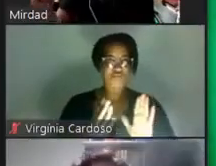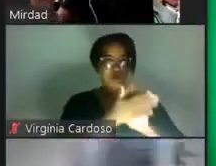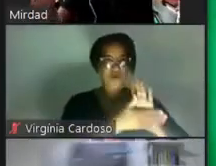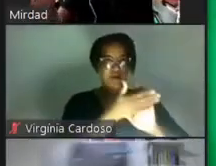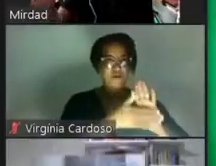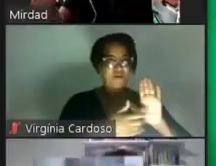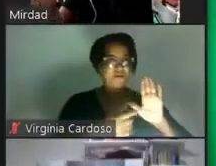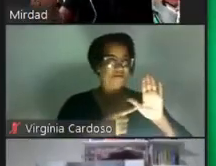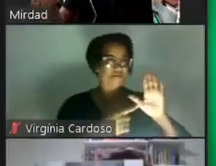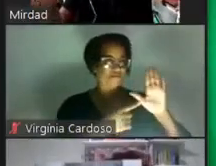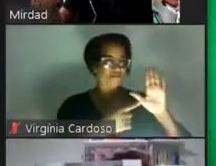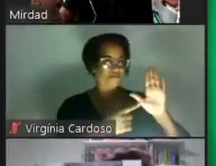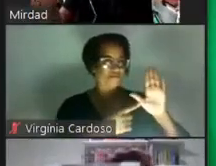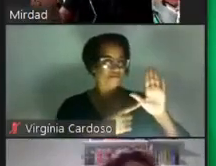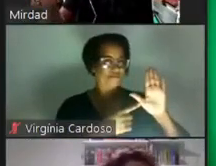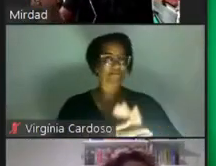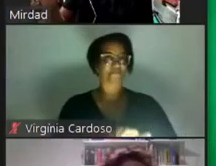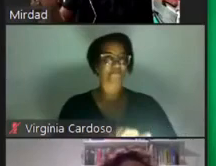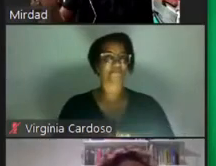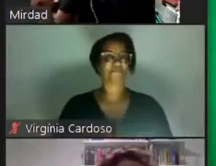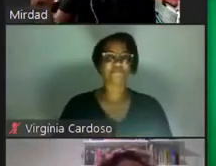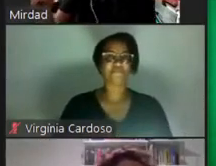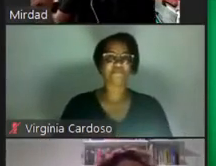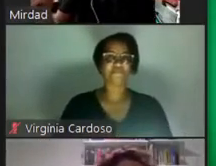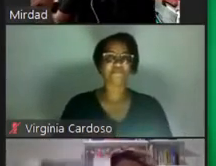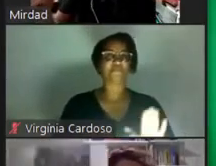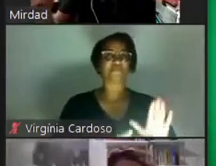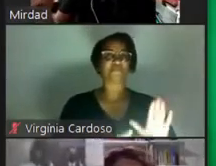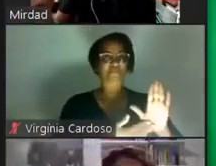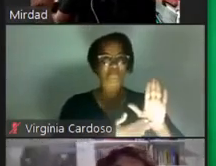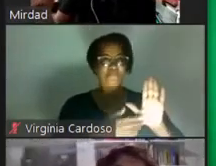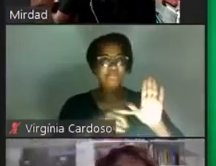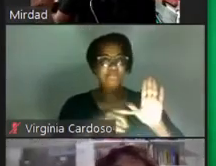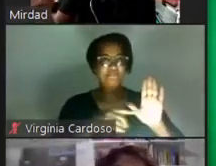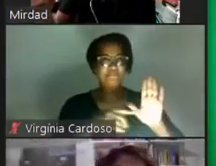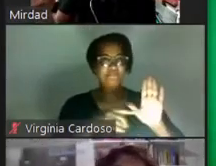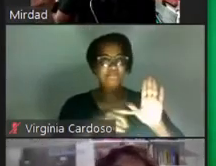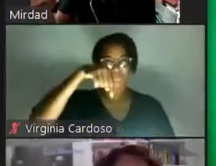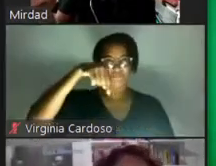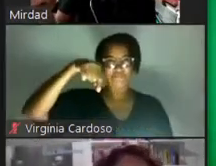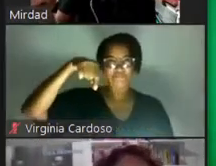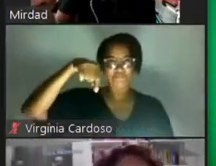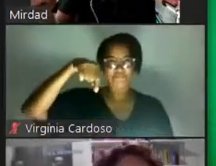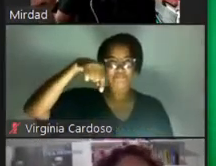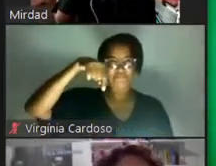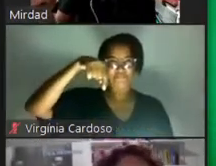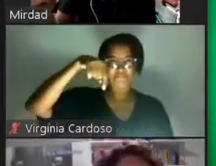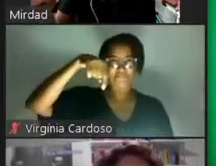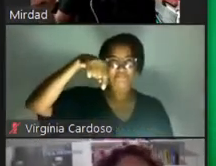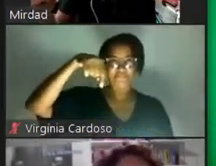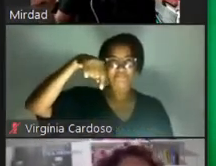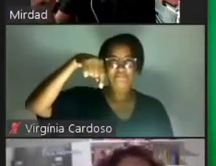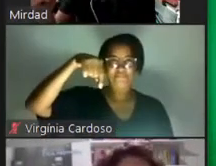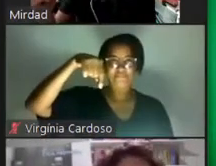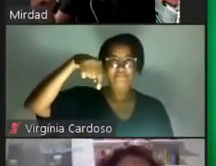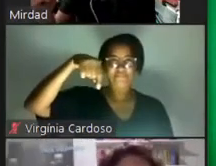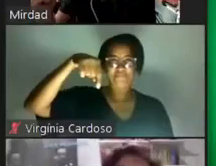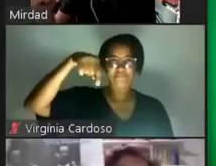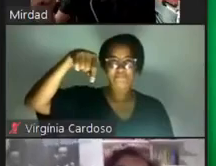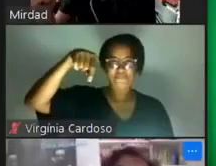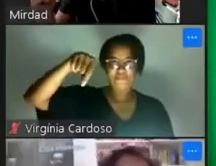registro. Exatamente. Agora, bota aí. Bota aí. Bota o Cida também. Aí. Bota o teu Cida aí